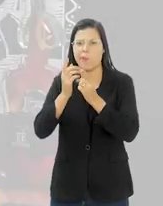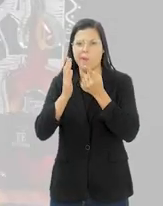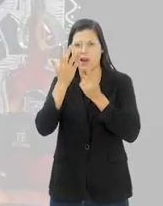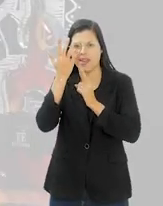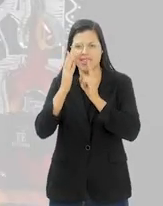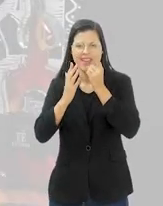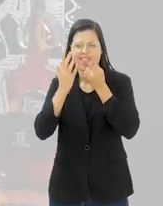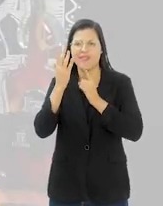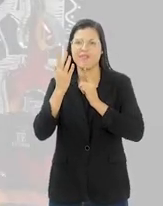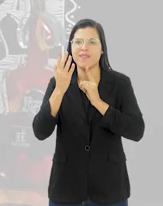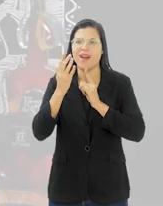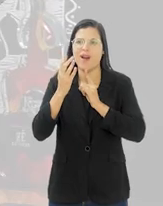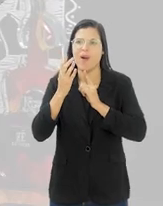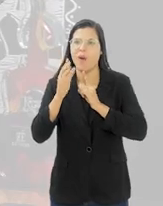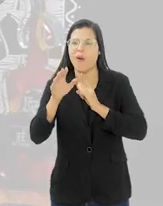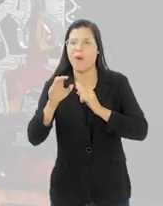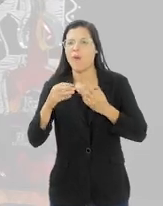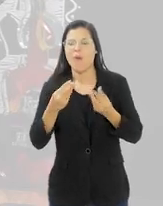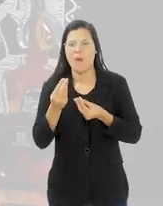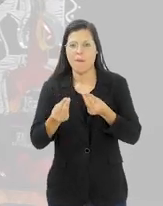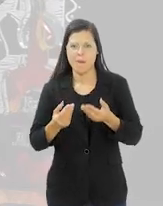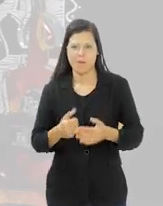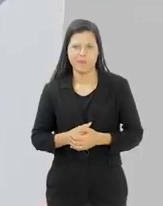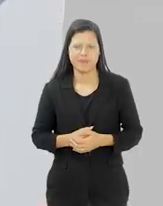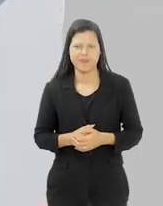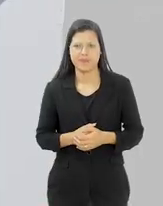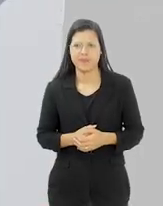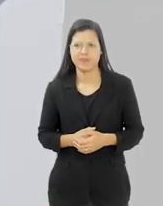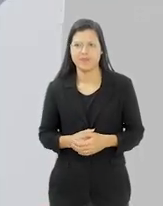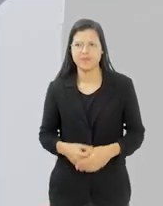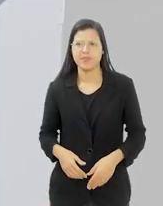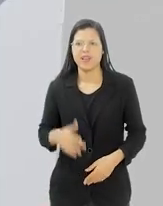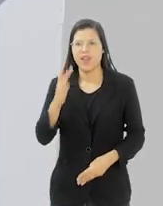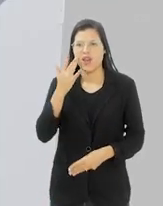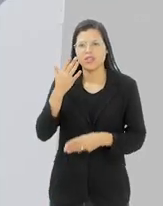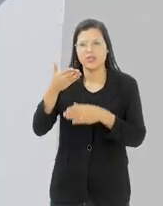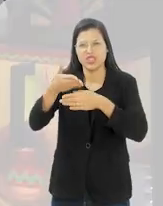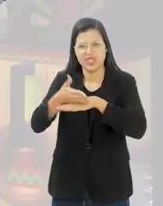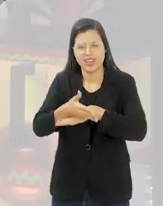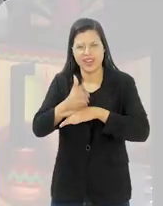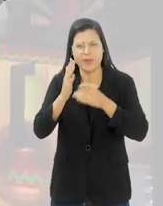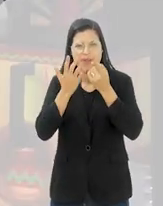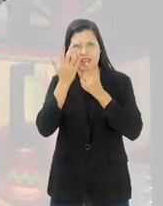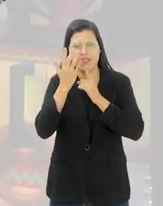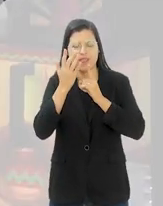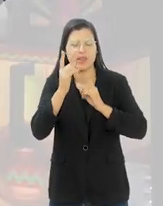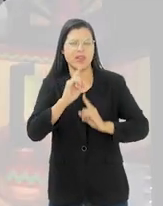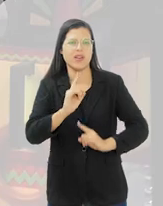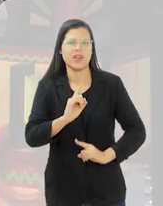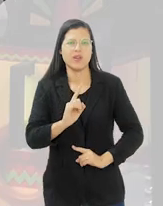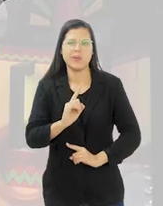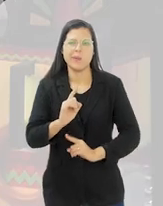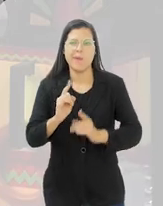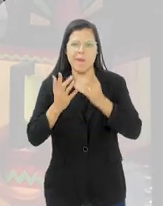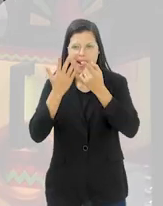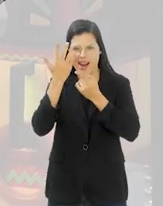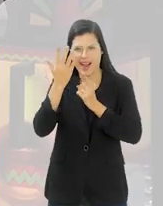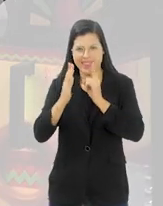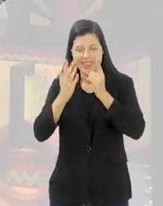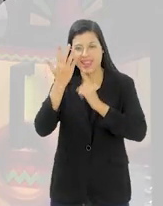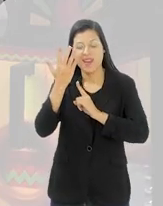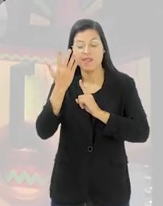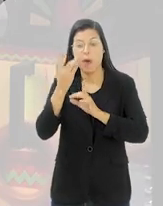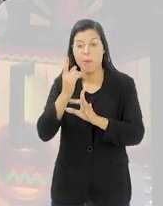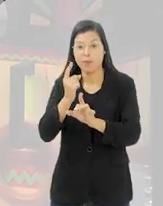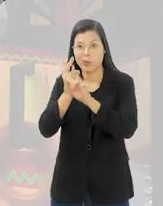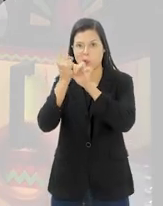ao carnaval ou o carnaval que chegou e te abraçou? Eu acho que eu chego ao carnaval... Não! O carnaval chega até